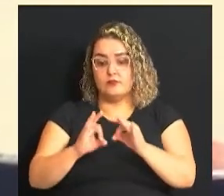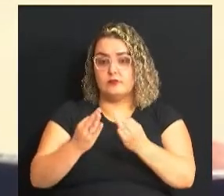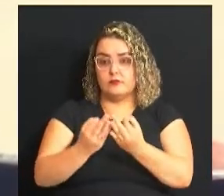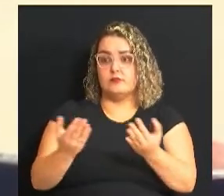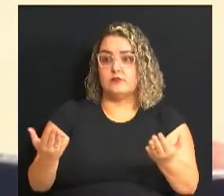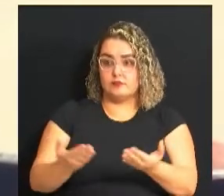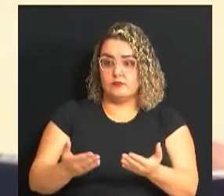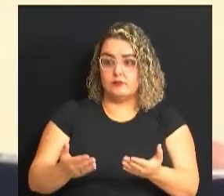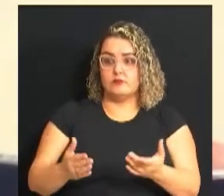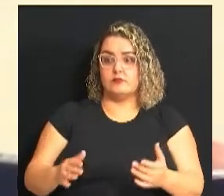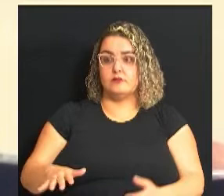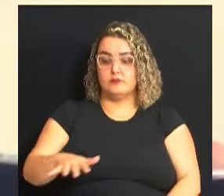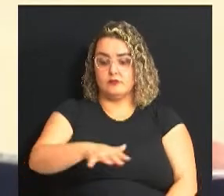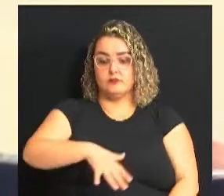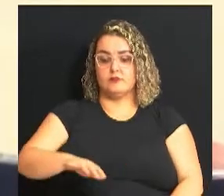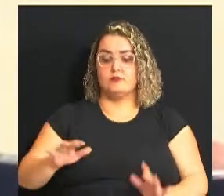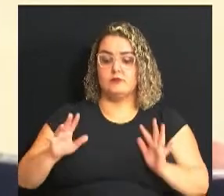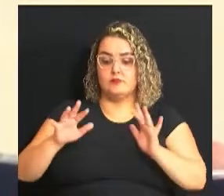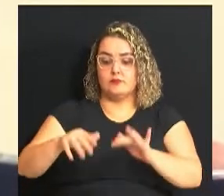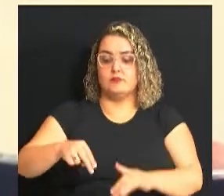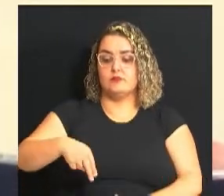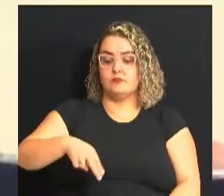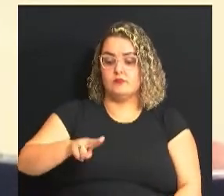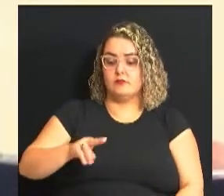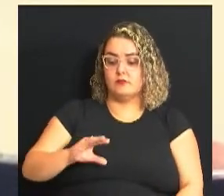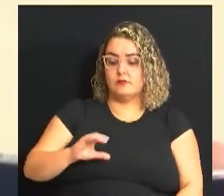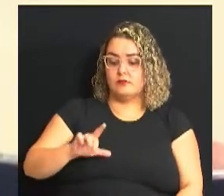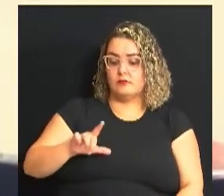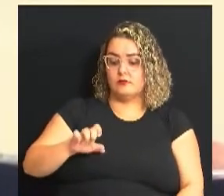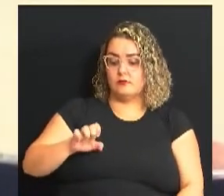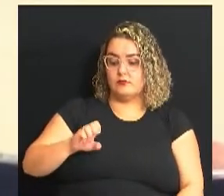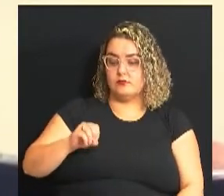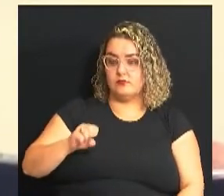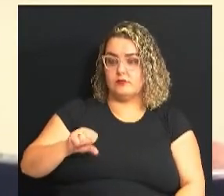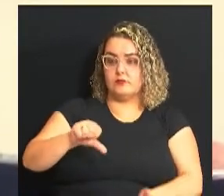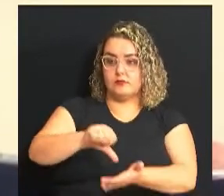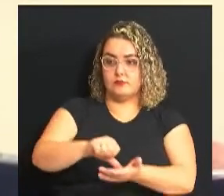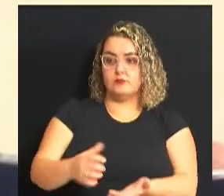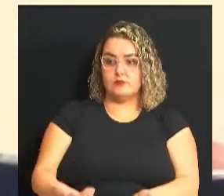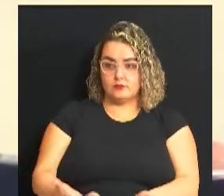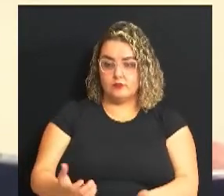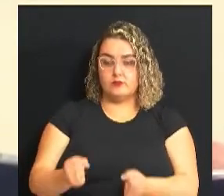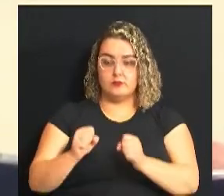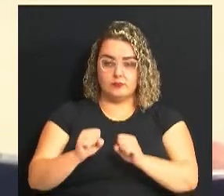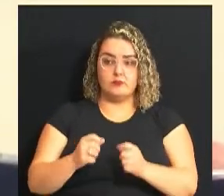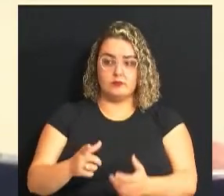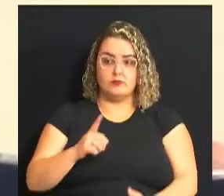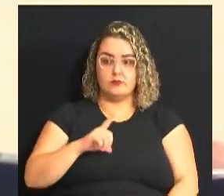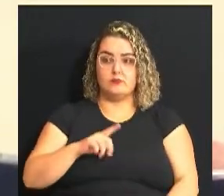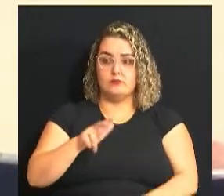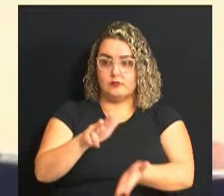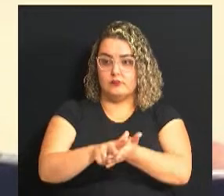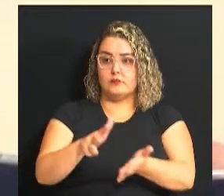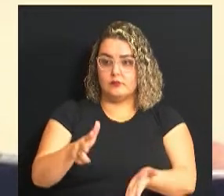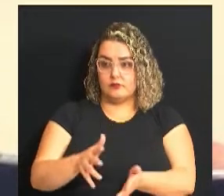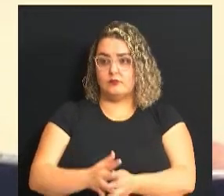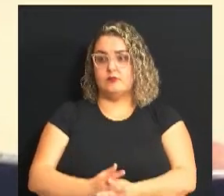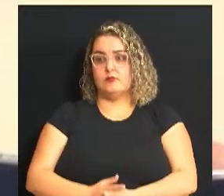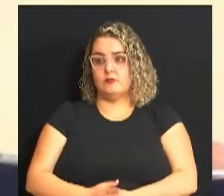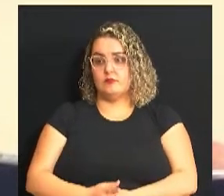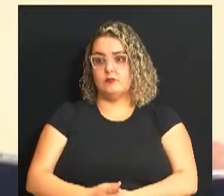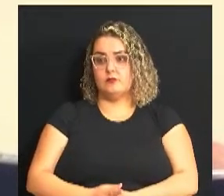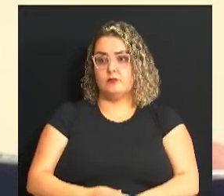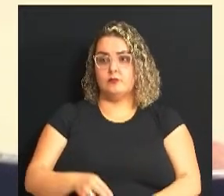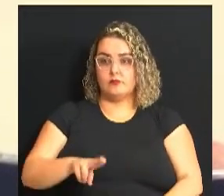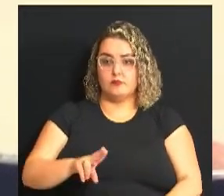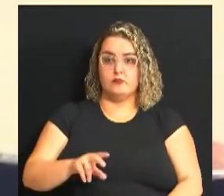ocupem essas áreas, esses núcleos, né, possam ter a sua situação regularizada, né, ou ter a